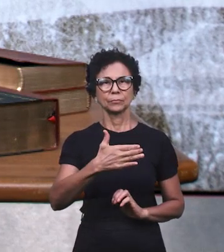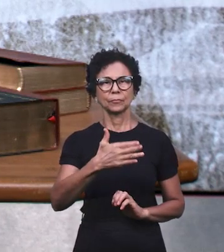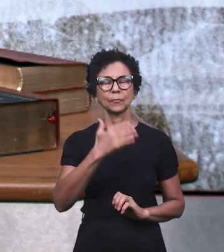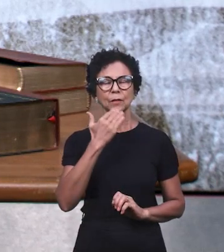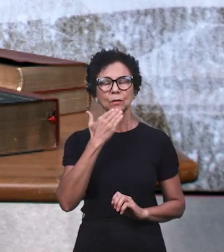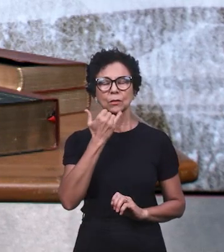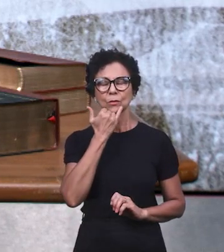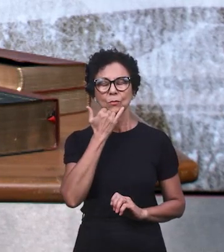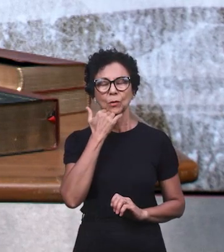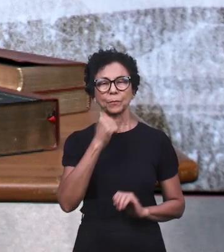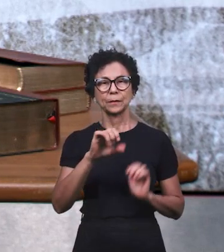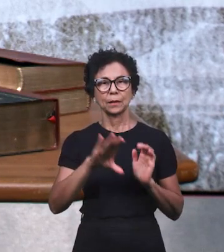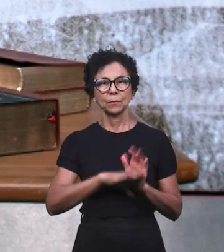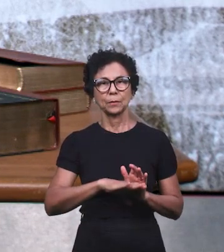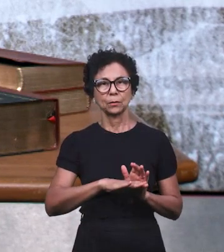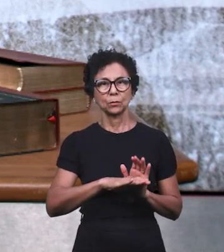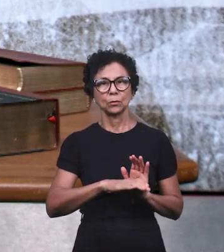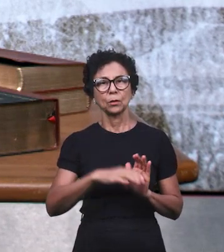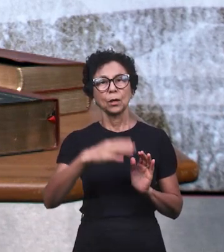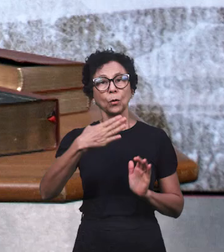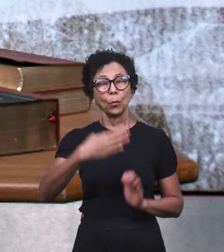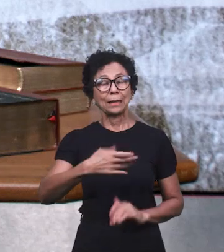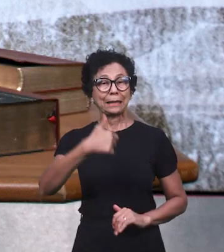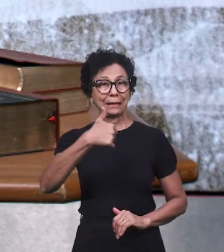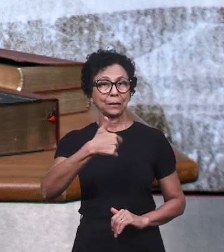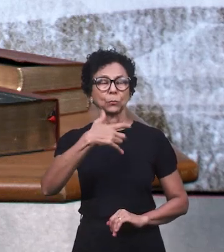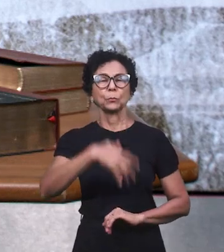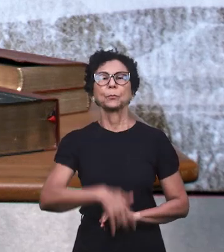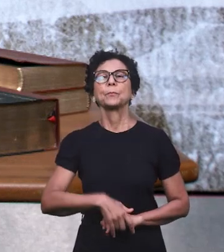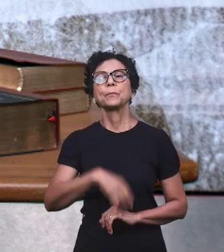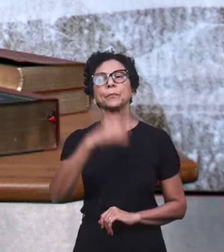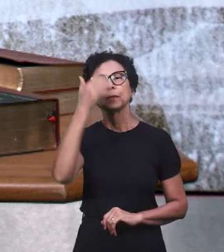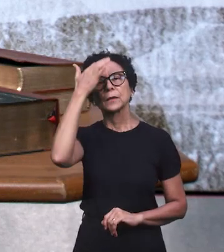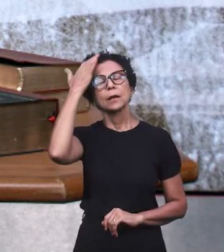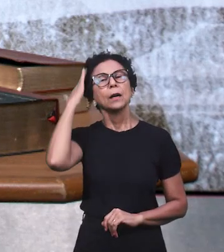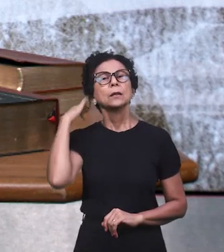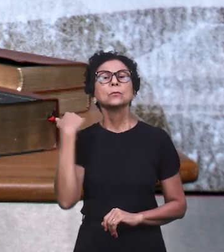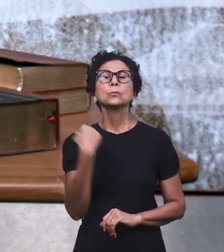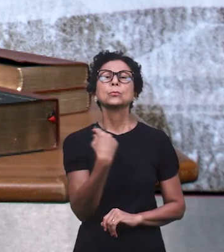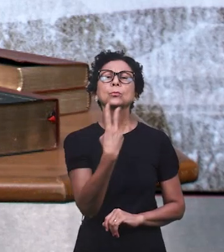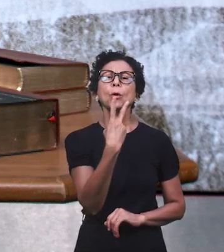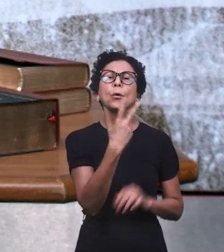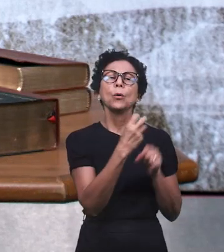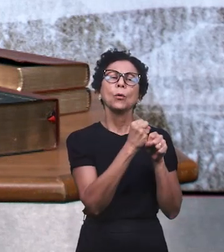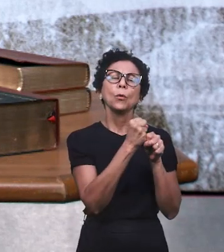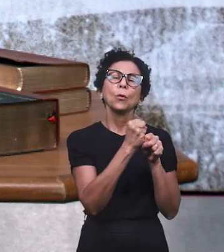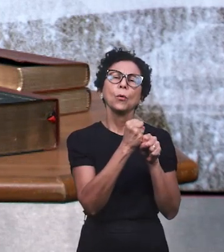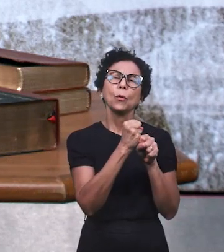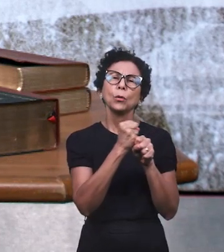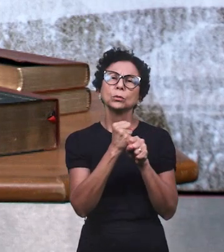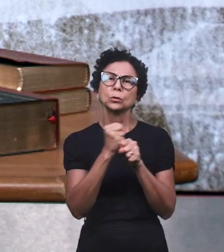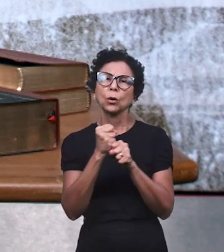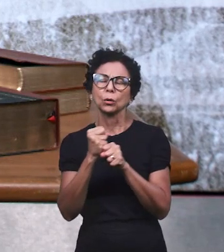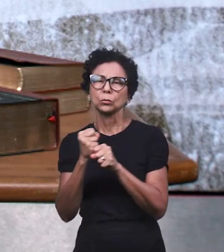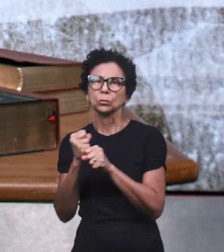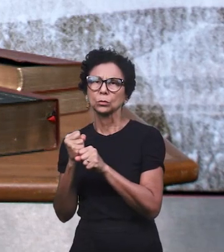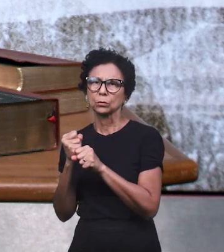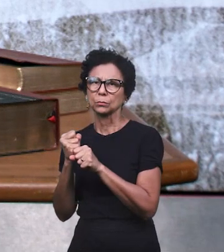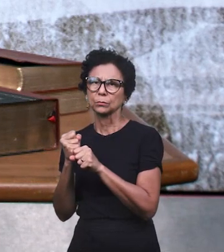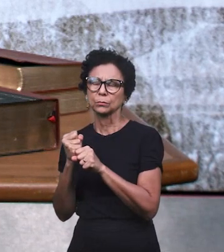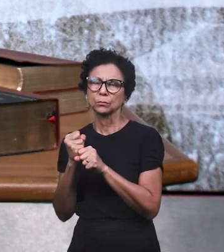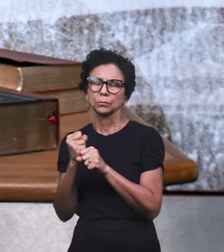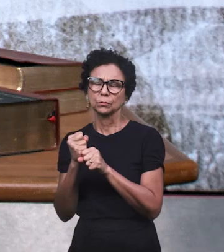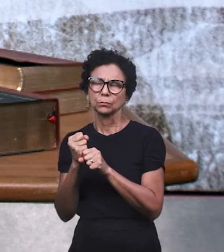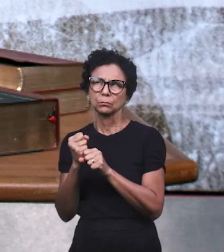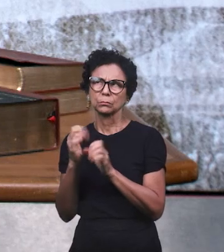E aconteceu que, ao fim de 2 anos inteiros, Faraó sonhou, e eis que